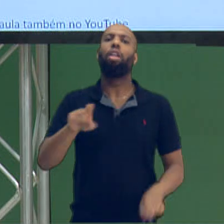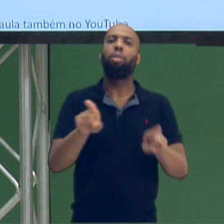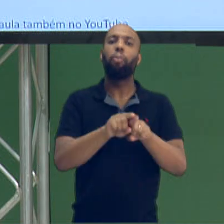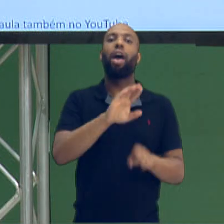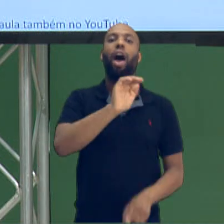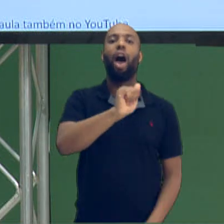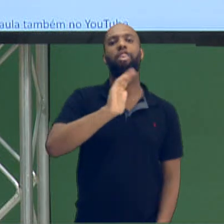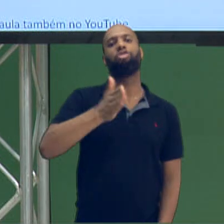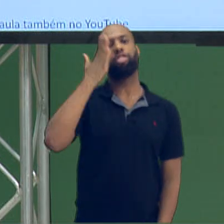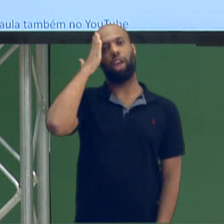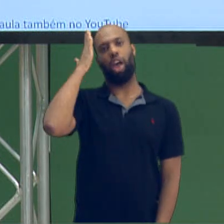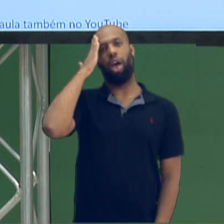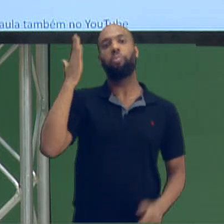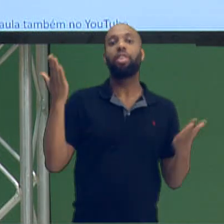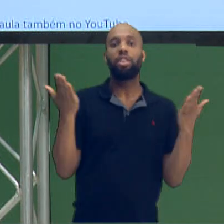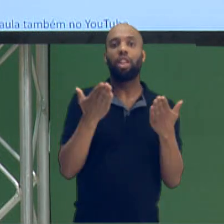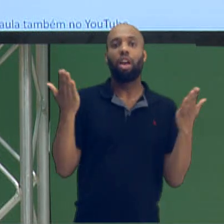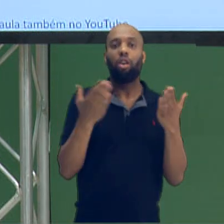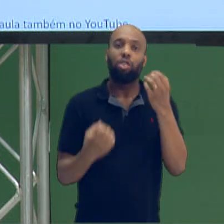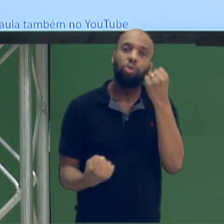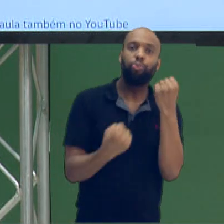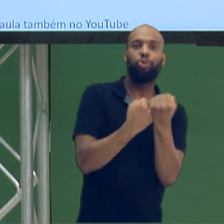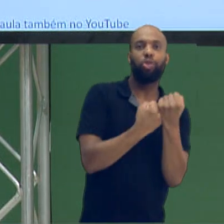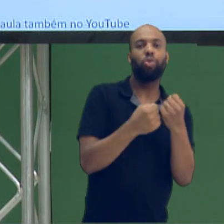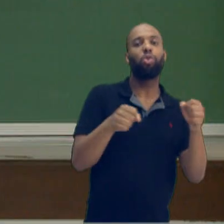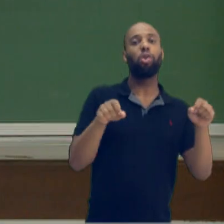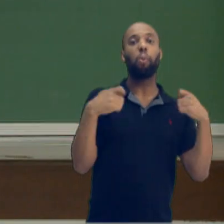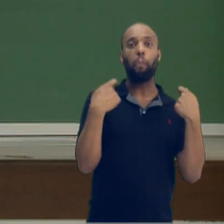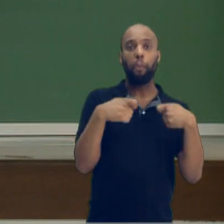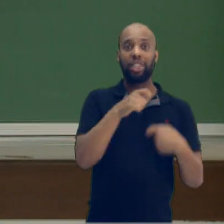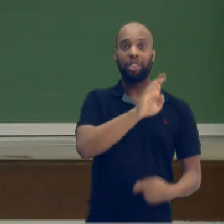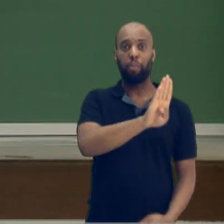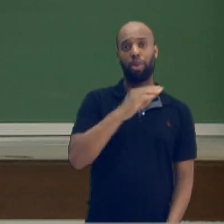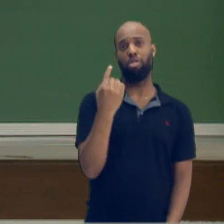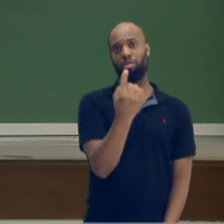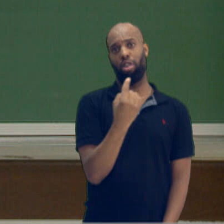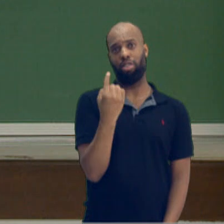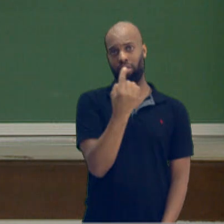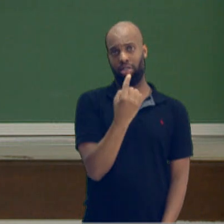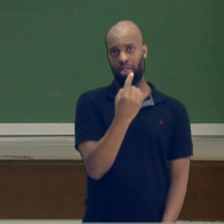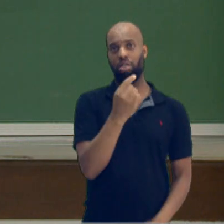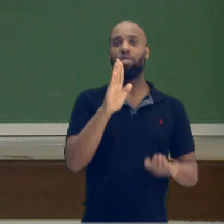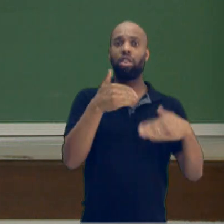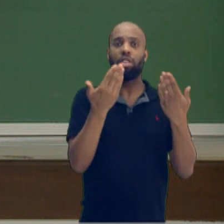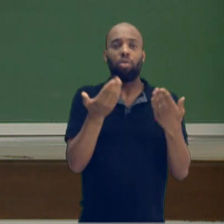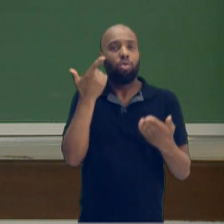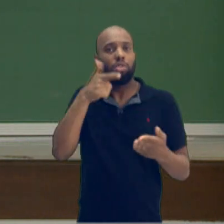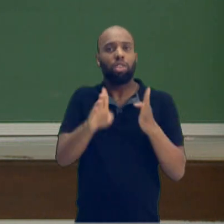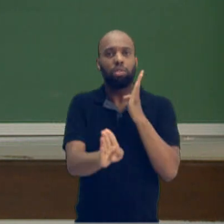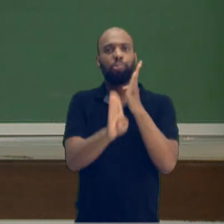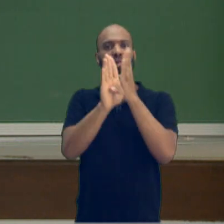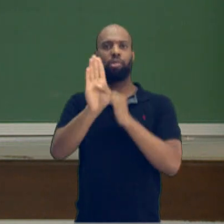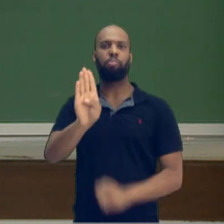de calcular, vou substituir e vou isolar o b. E assim eu descubro o valor do termo b,